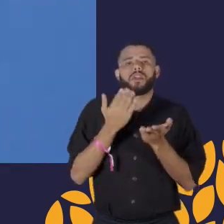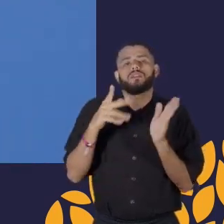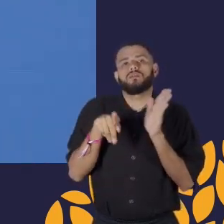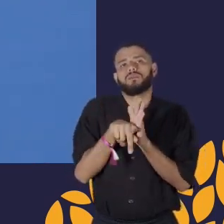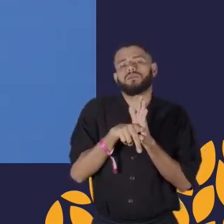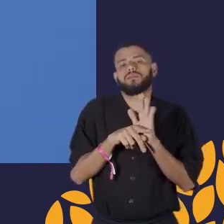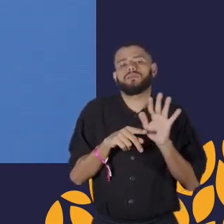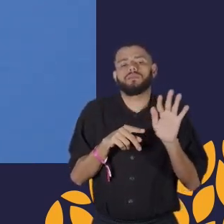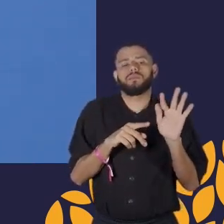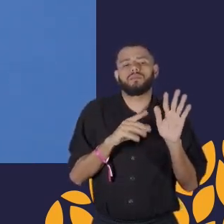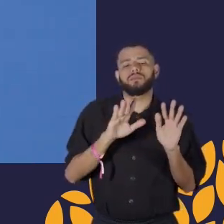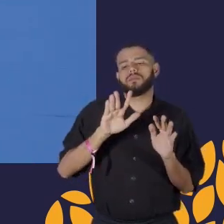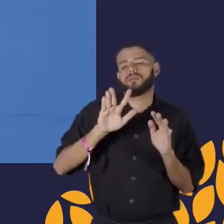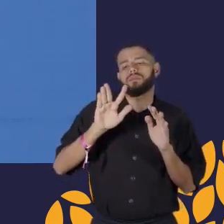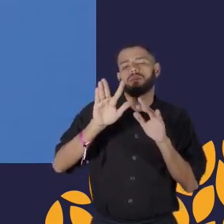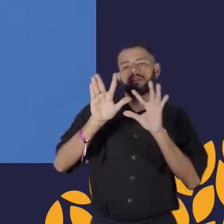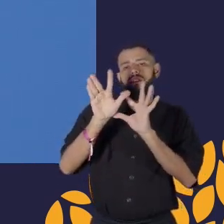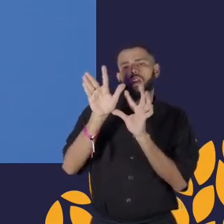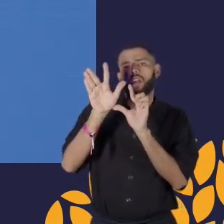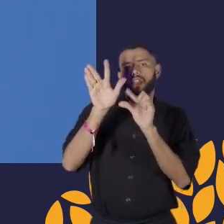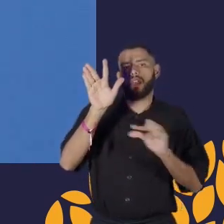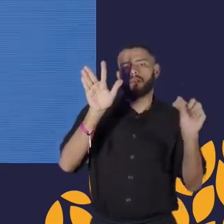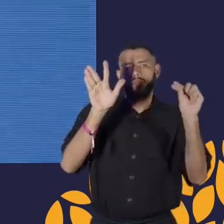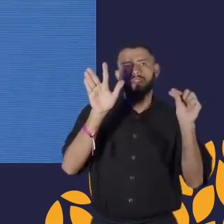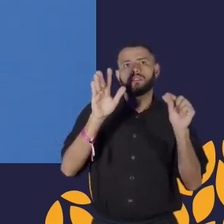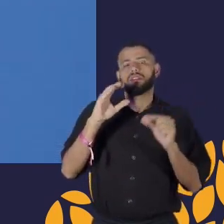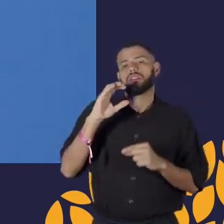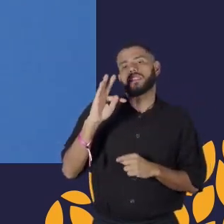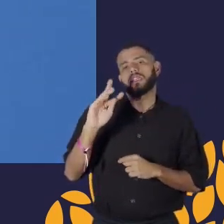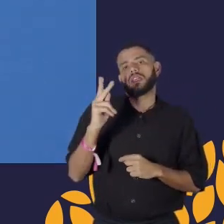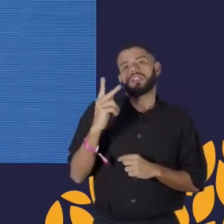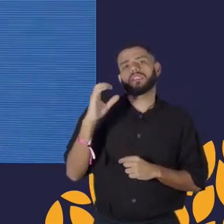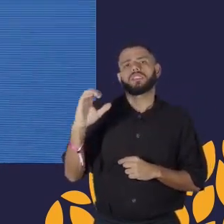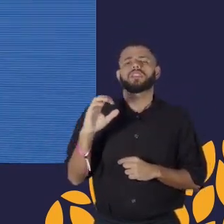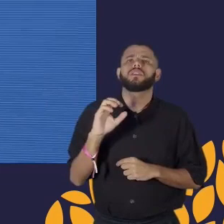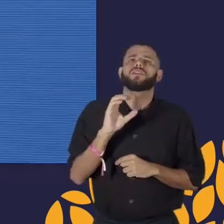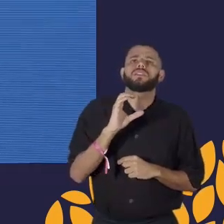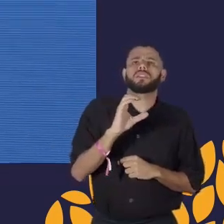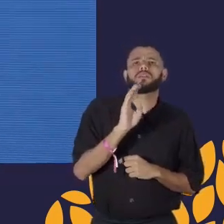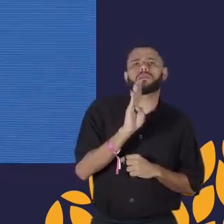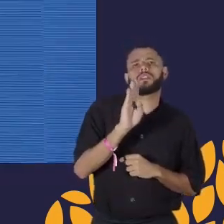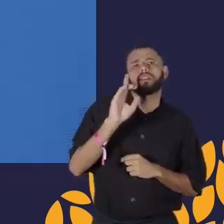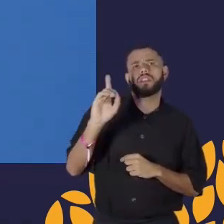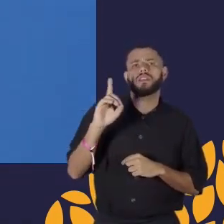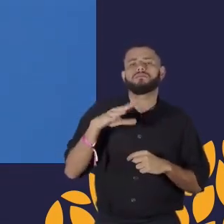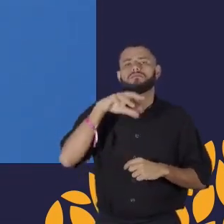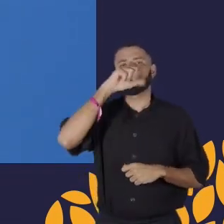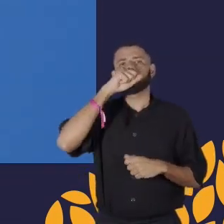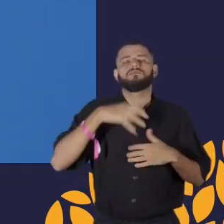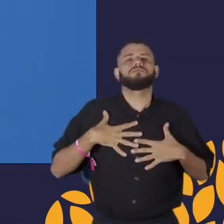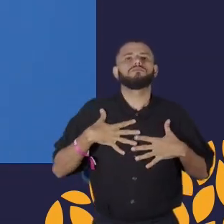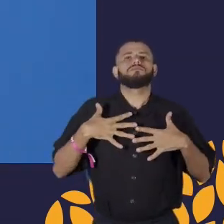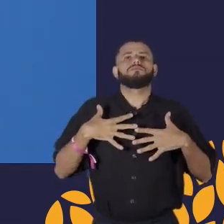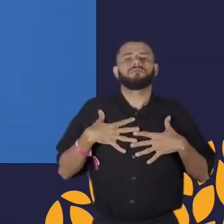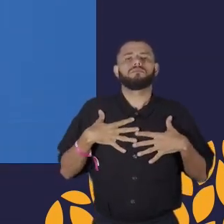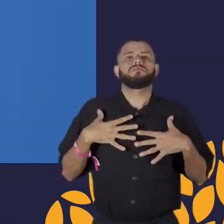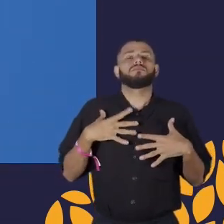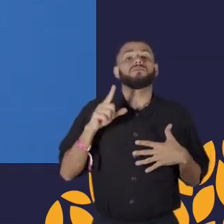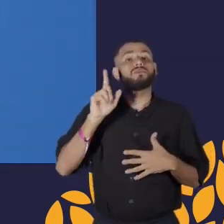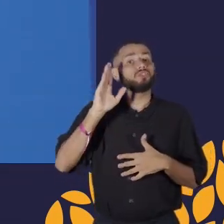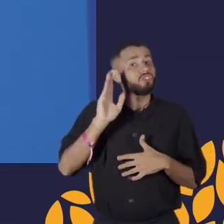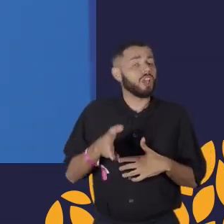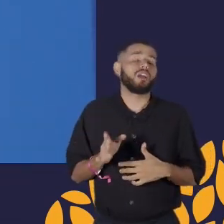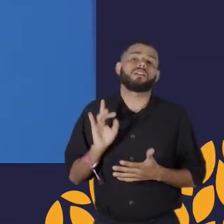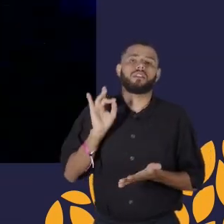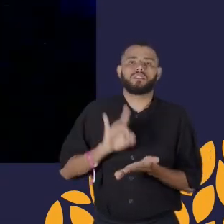de cannabis, seja ela THC, seja ela CBD por via pulmonar. E já é uma realidade lá fora. Esses estudos